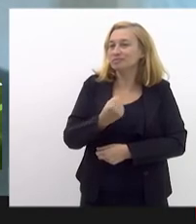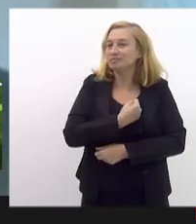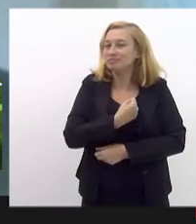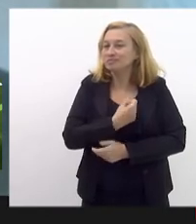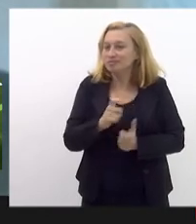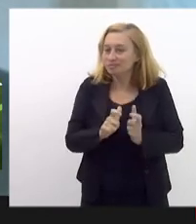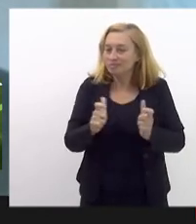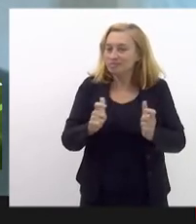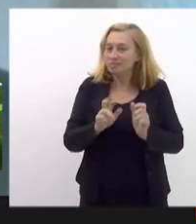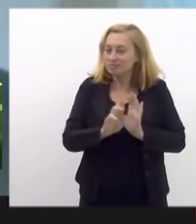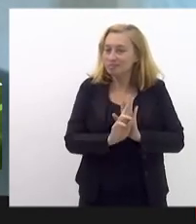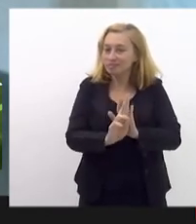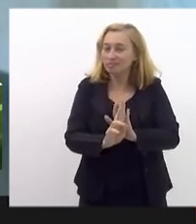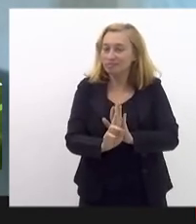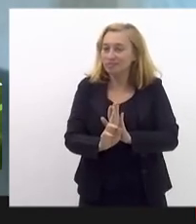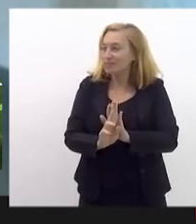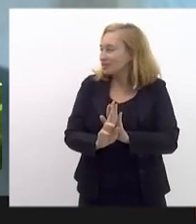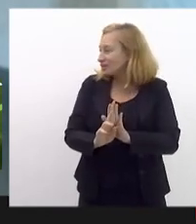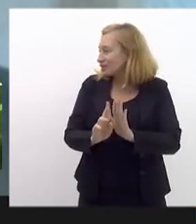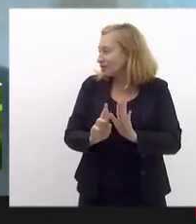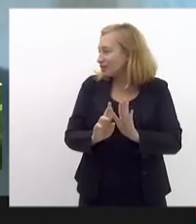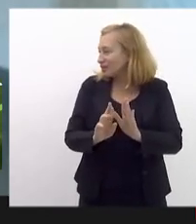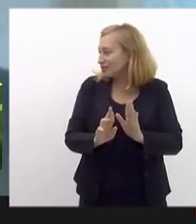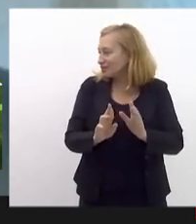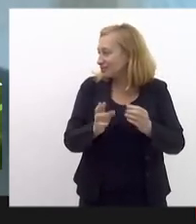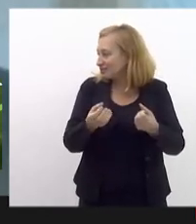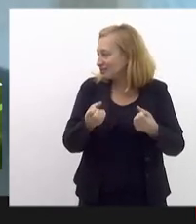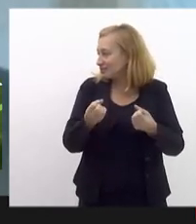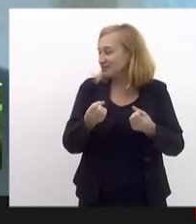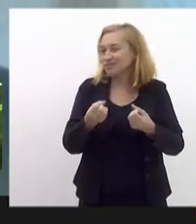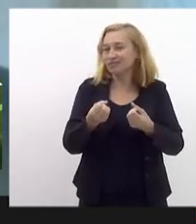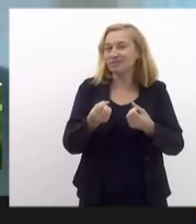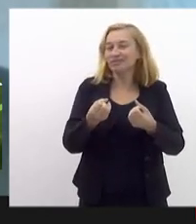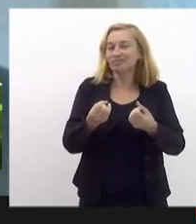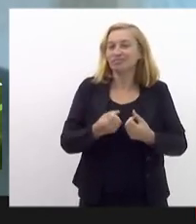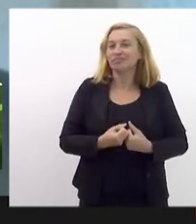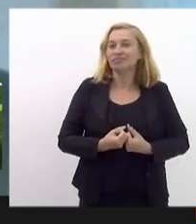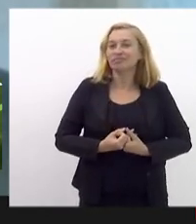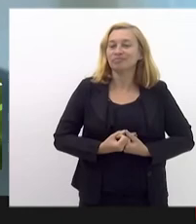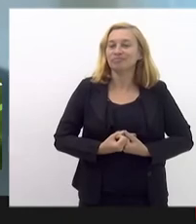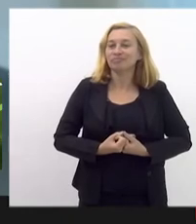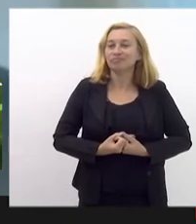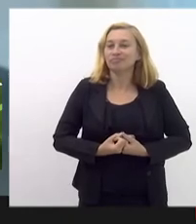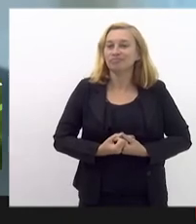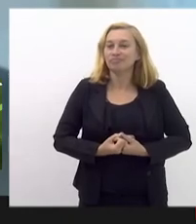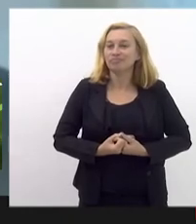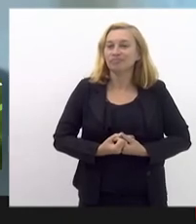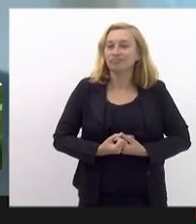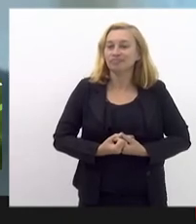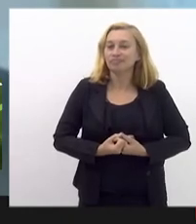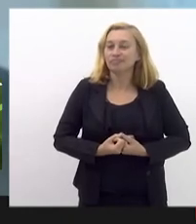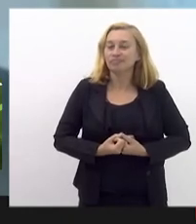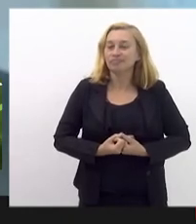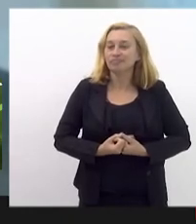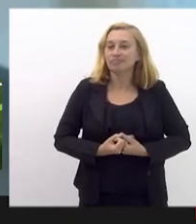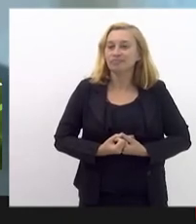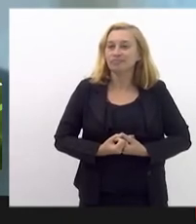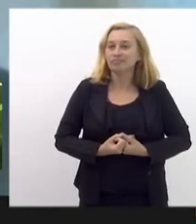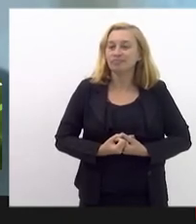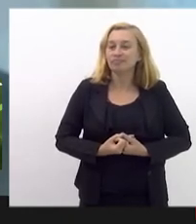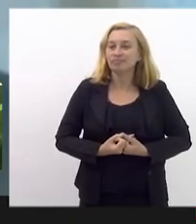gostaria de observar claramente que esta representação empresarial deve ter um